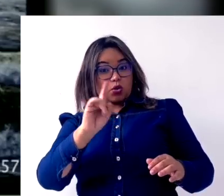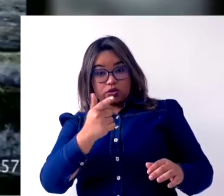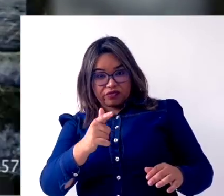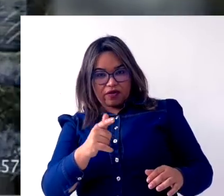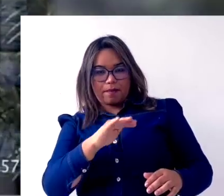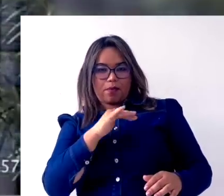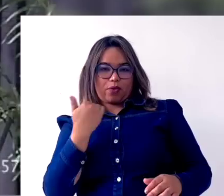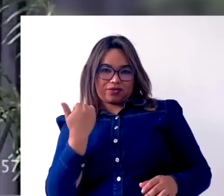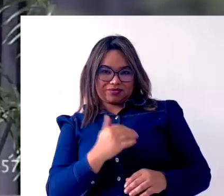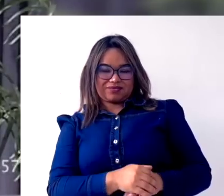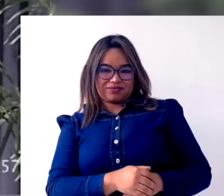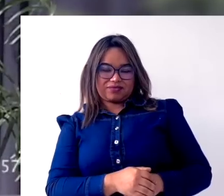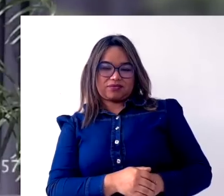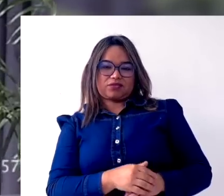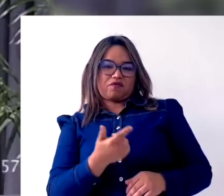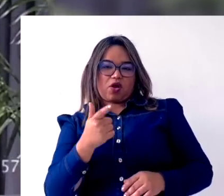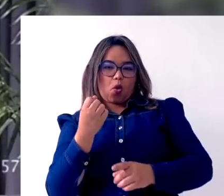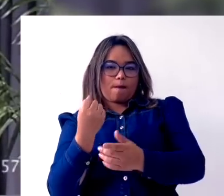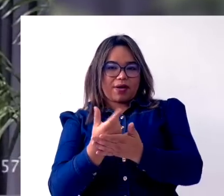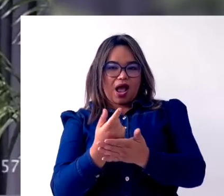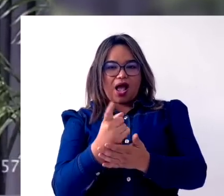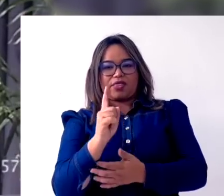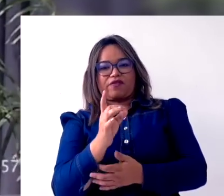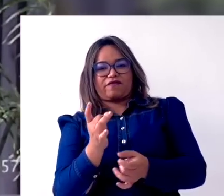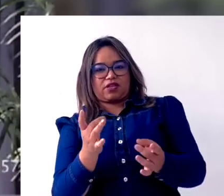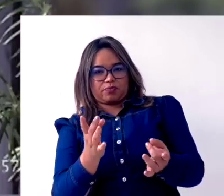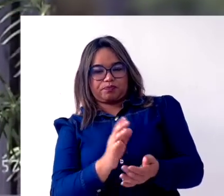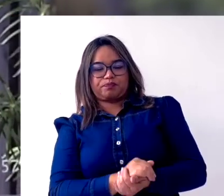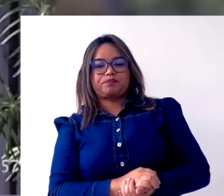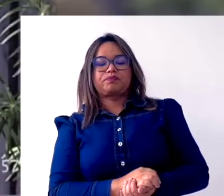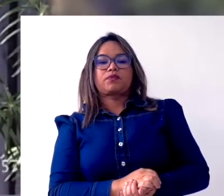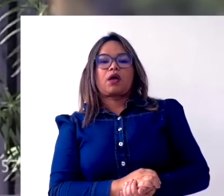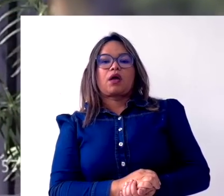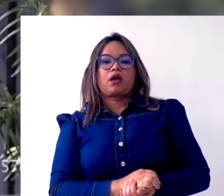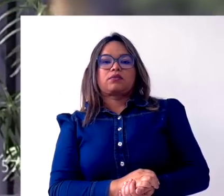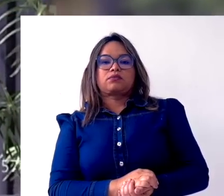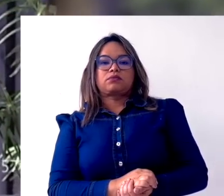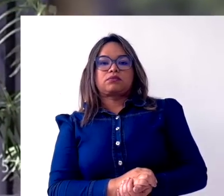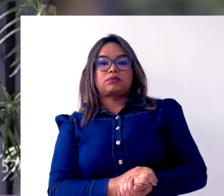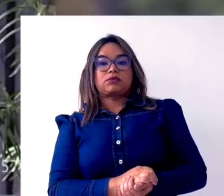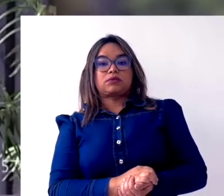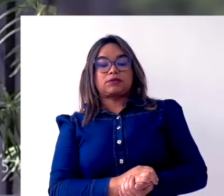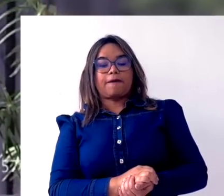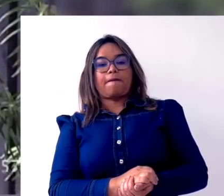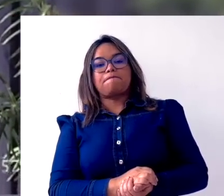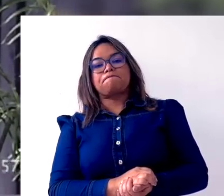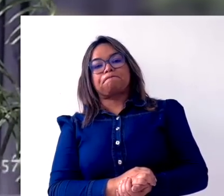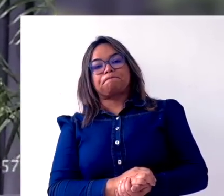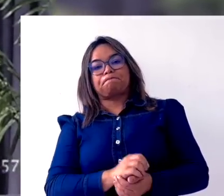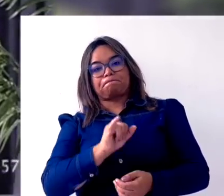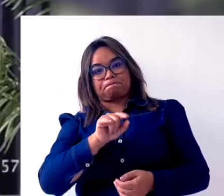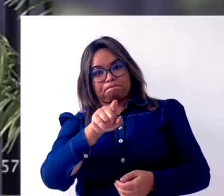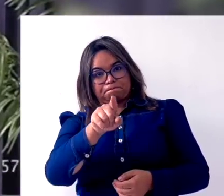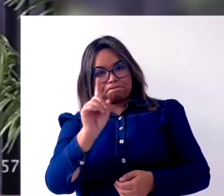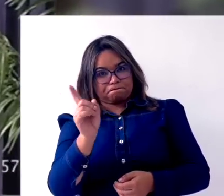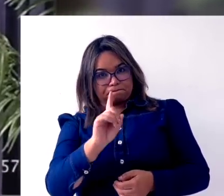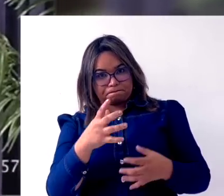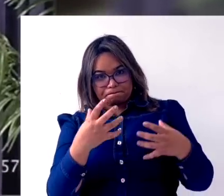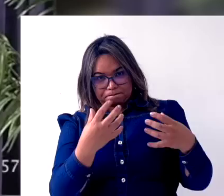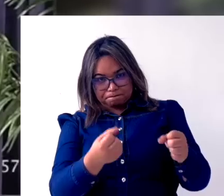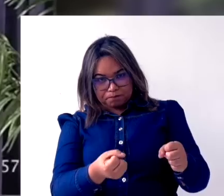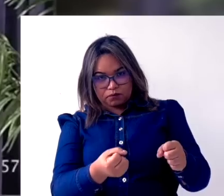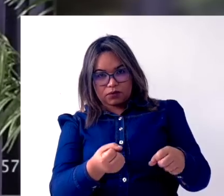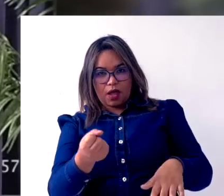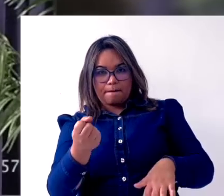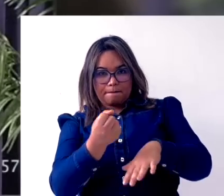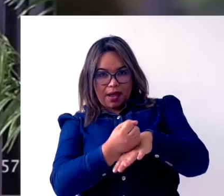13, 16 a 17. Aqui estão as questões que estão sendo discutidas. Então, se você não aceita a marca da